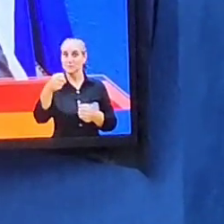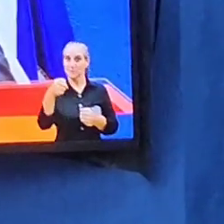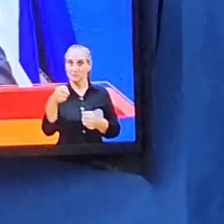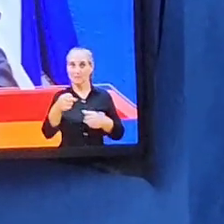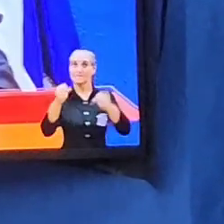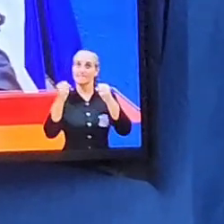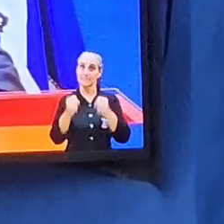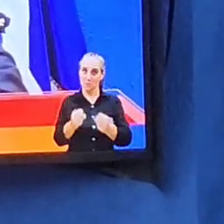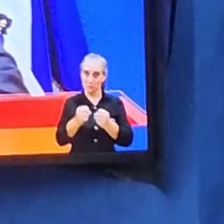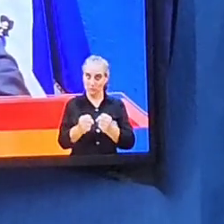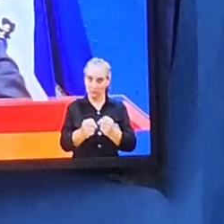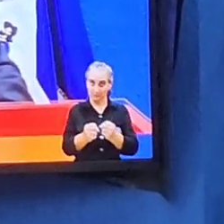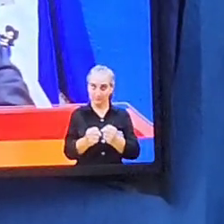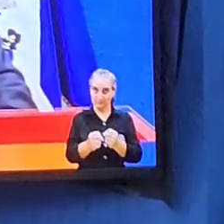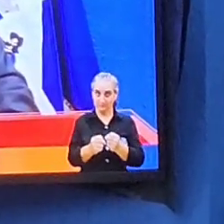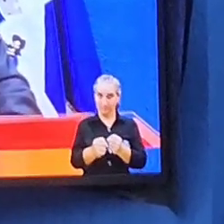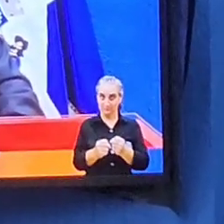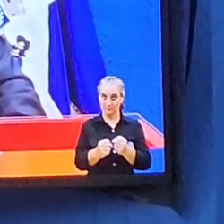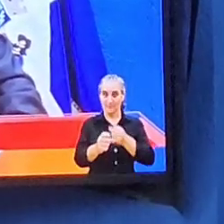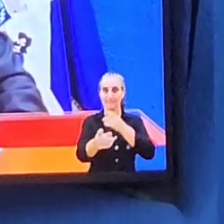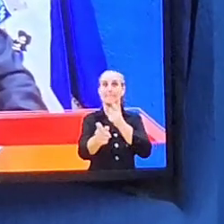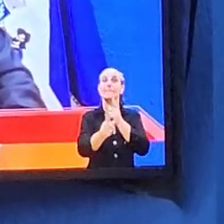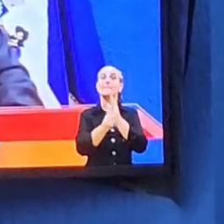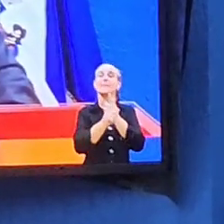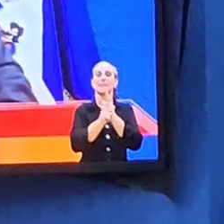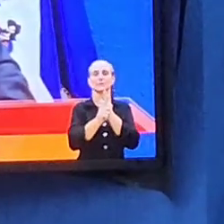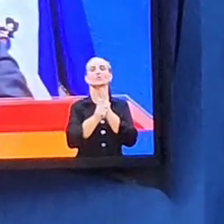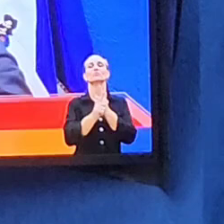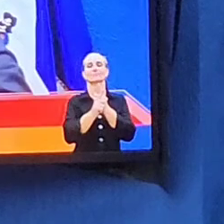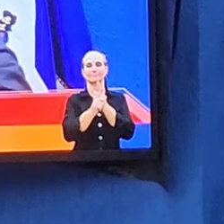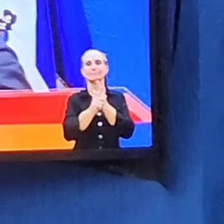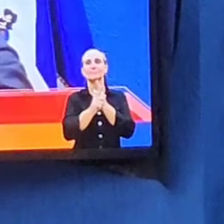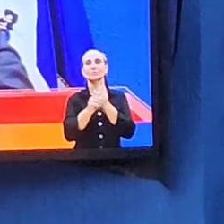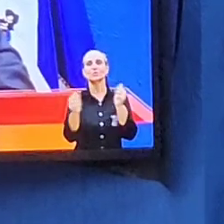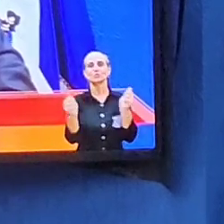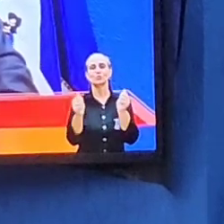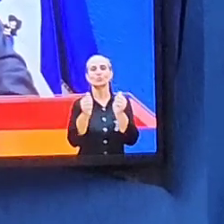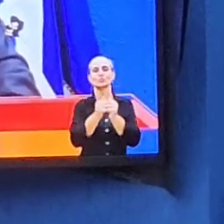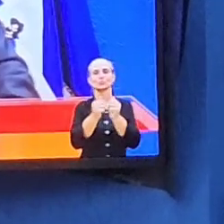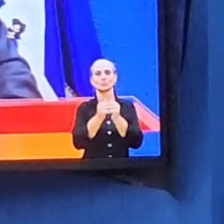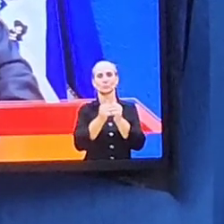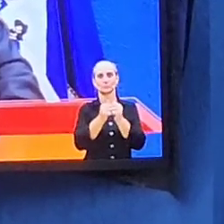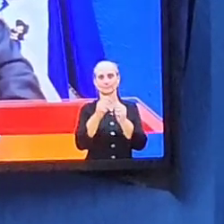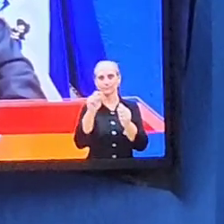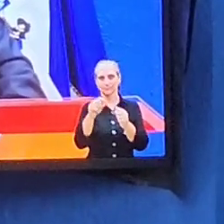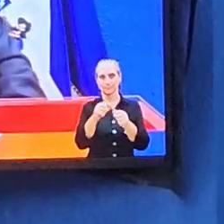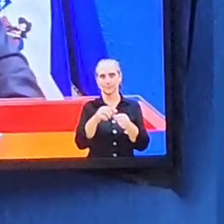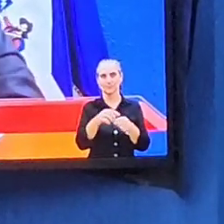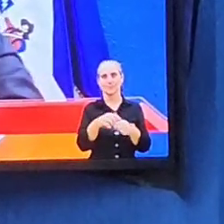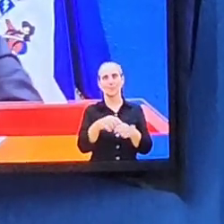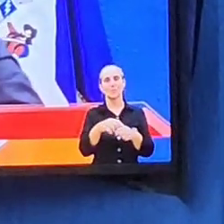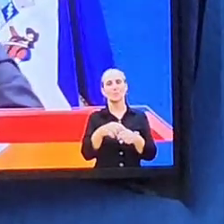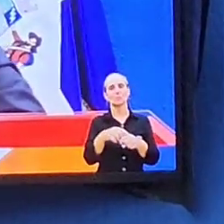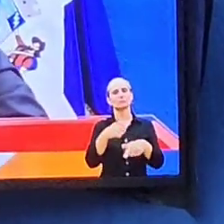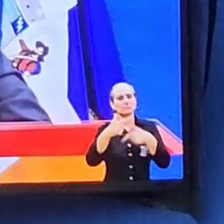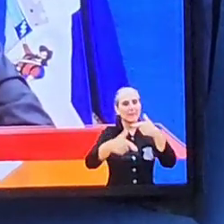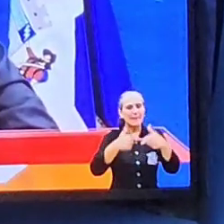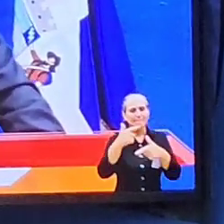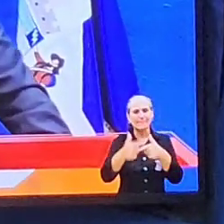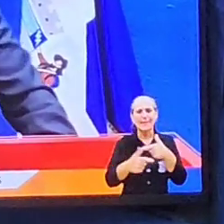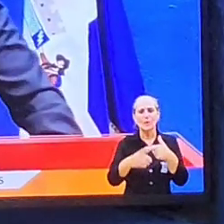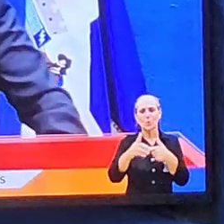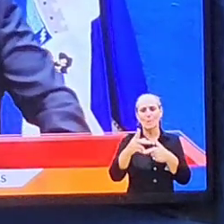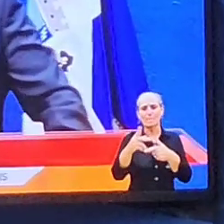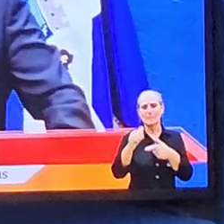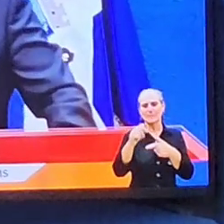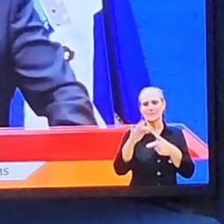possam estar perto de mim, juntos, para que a gente consiga fazer uma gestão participativa,